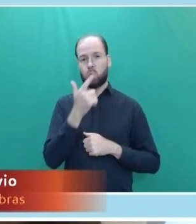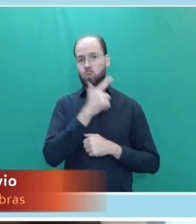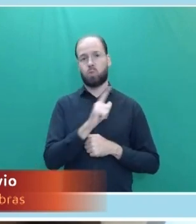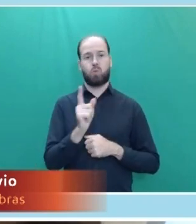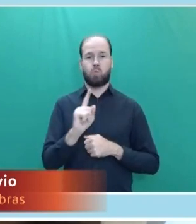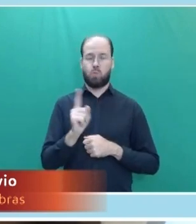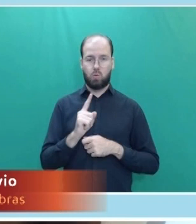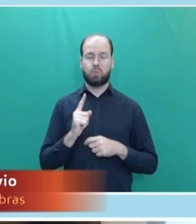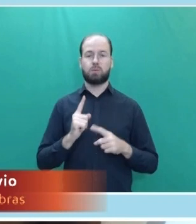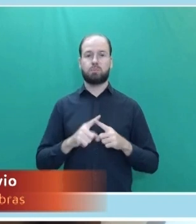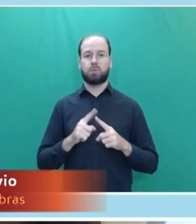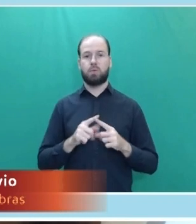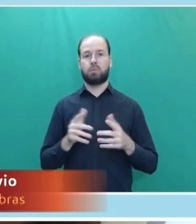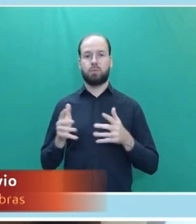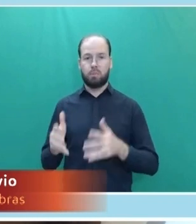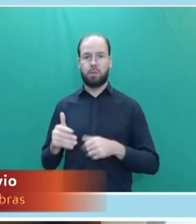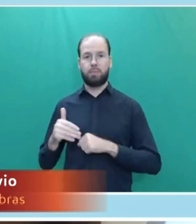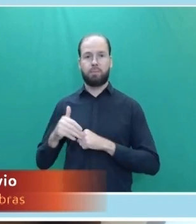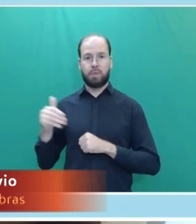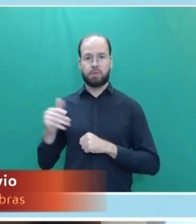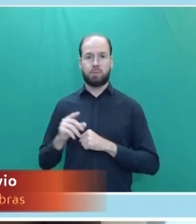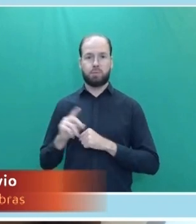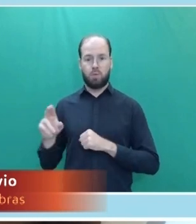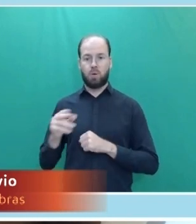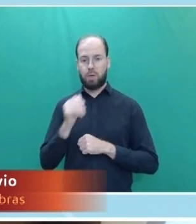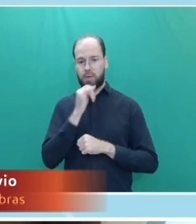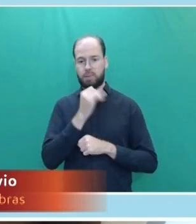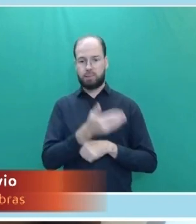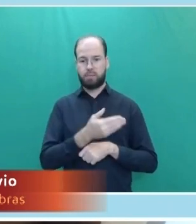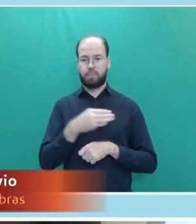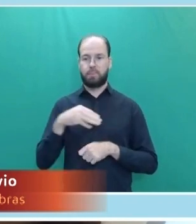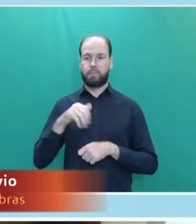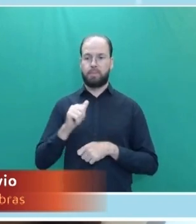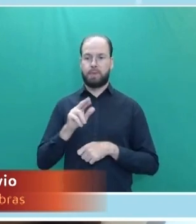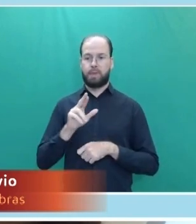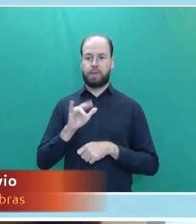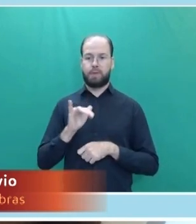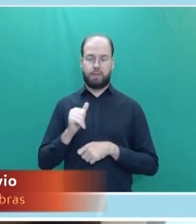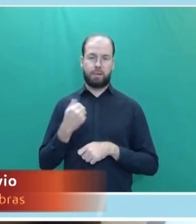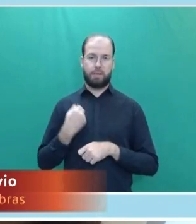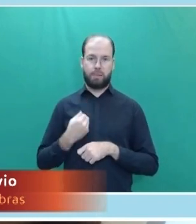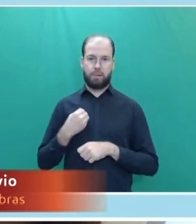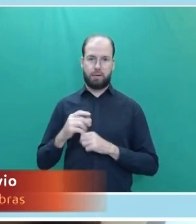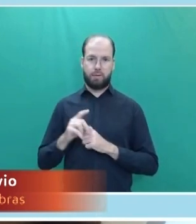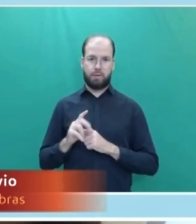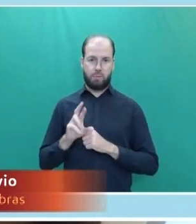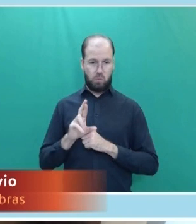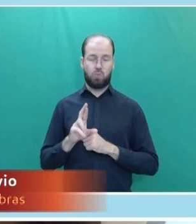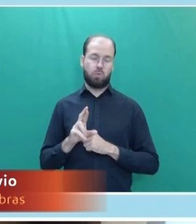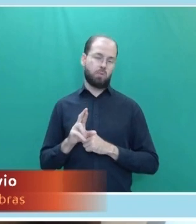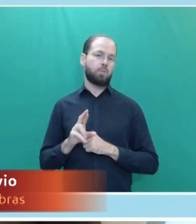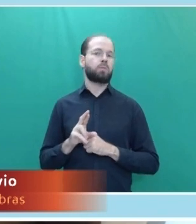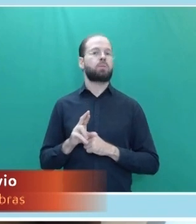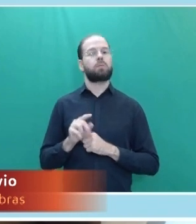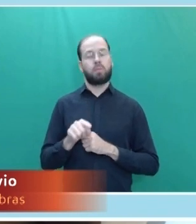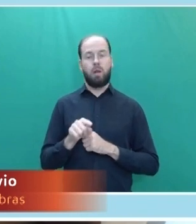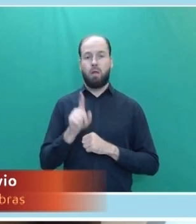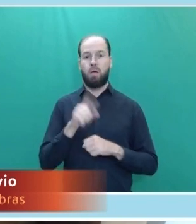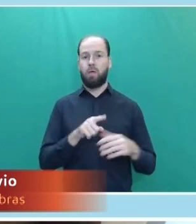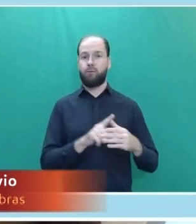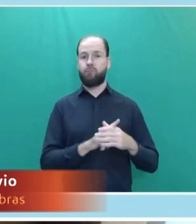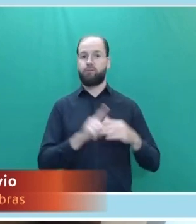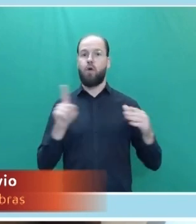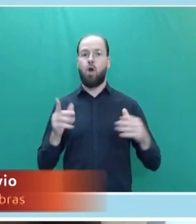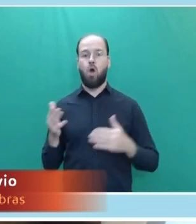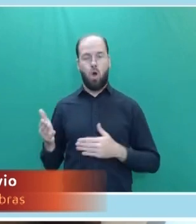no mestrado, no doutorado, né? Como a Maria está cursando doutorado, a Maria ela está totalmente fora dessa estatística, né? A